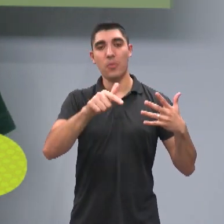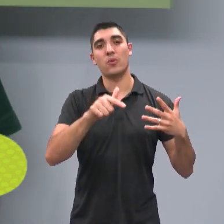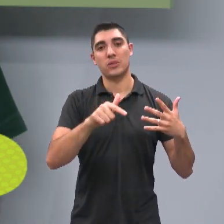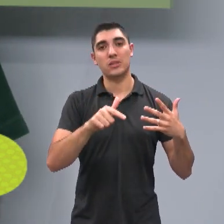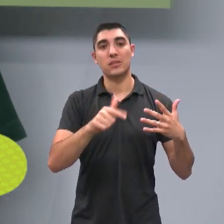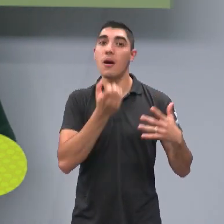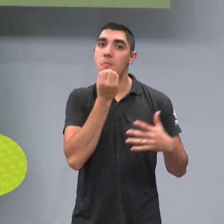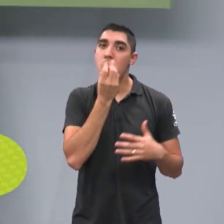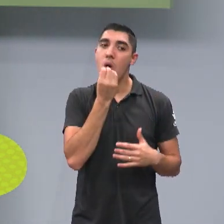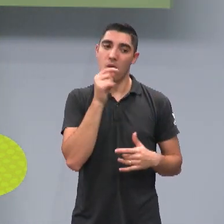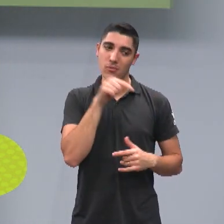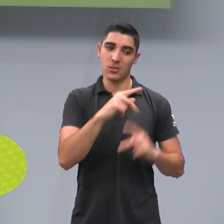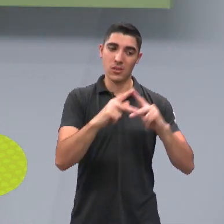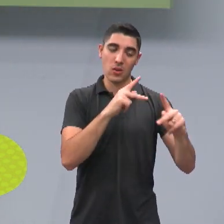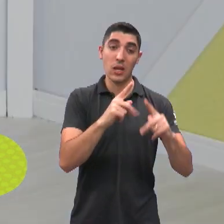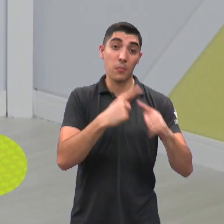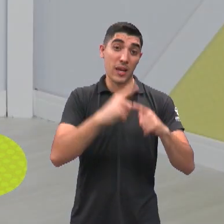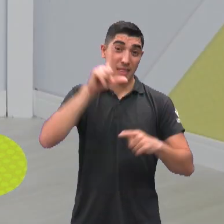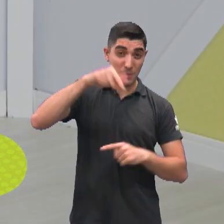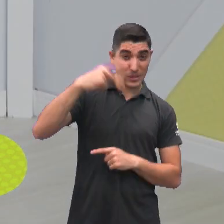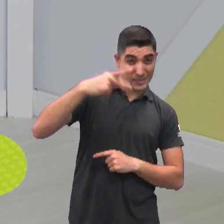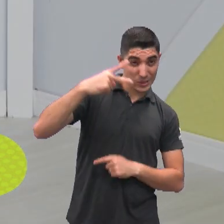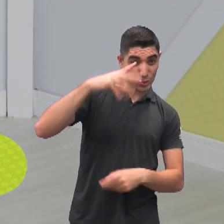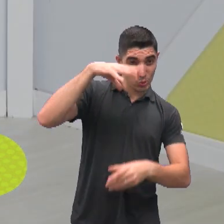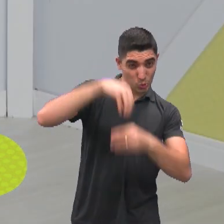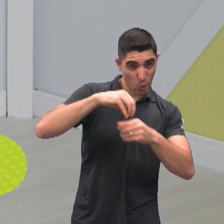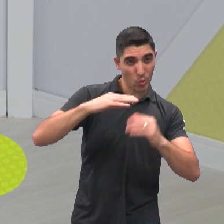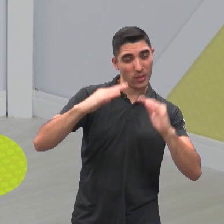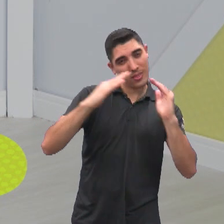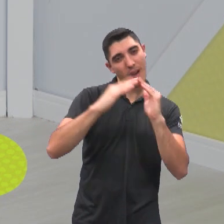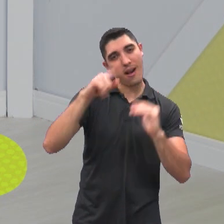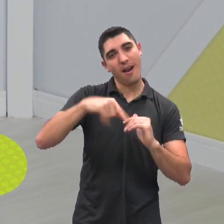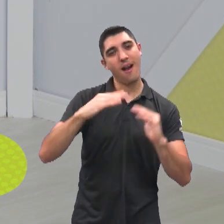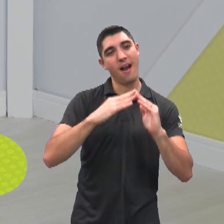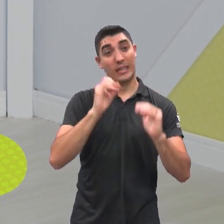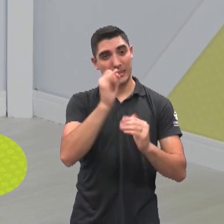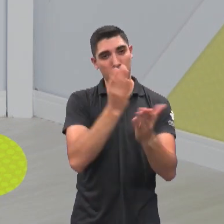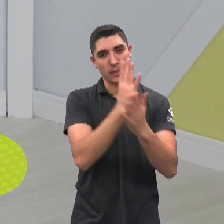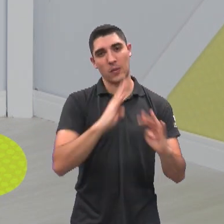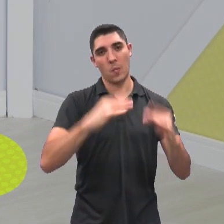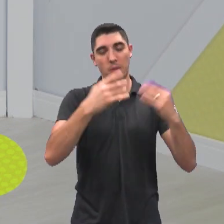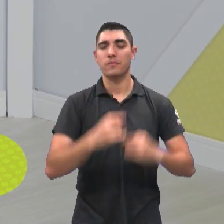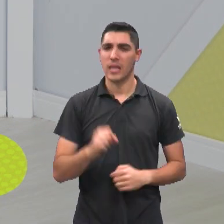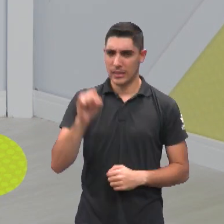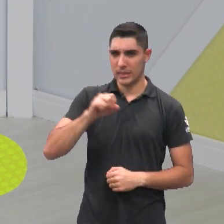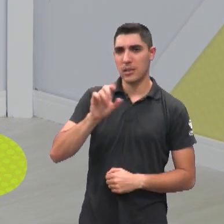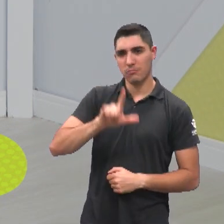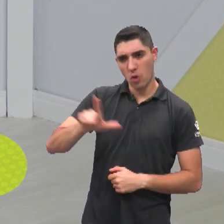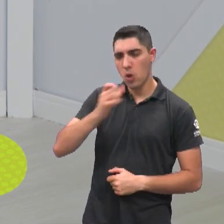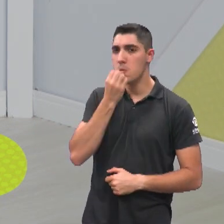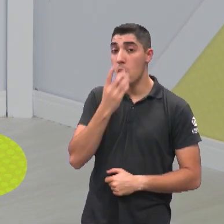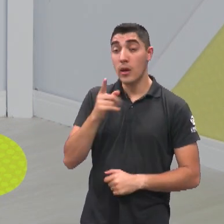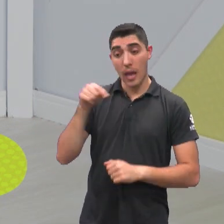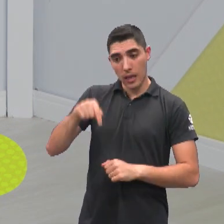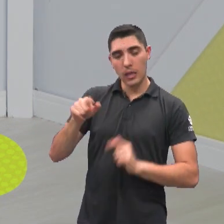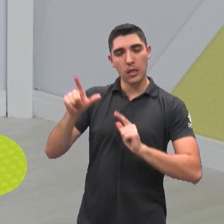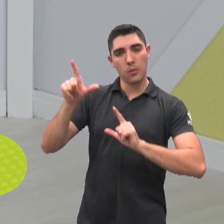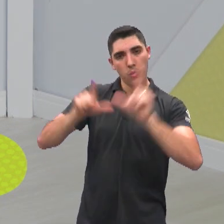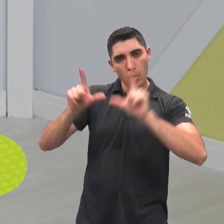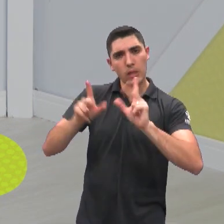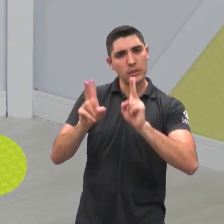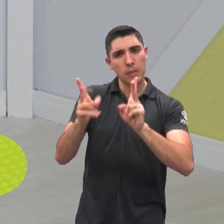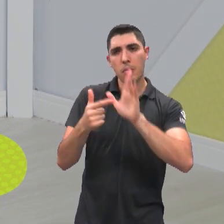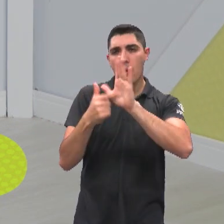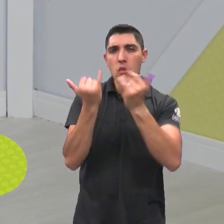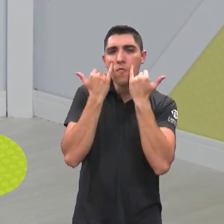bom também, porque daí decide a vaga em casa. Muito bem, sucesso para as meninas e, claro, a gente sempre vai trazer informações delas dentro desta Liga